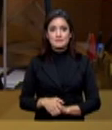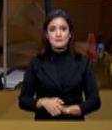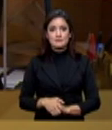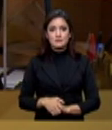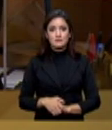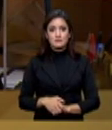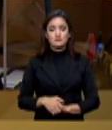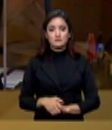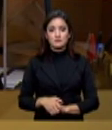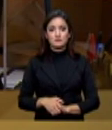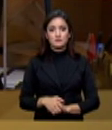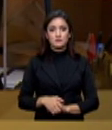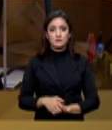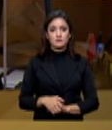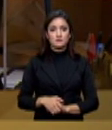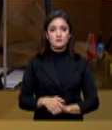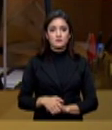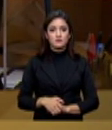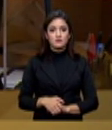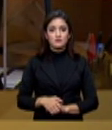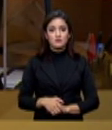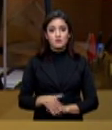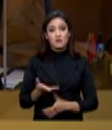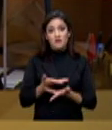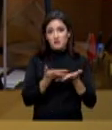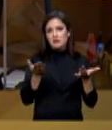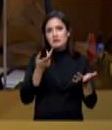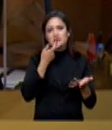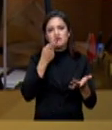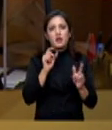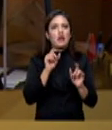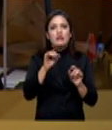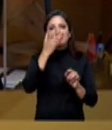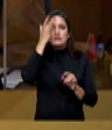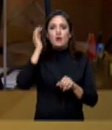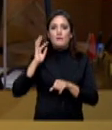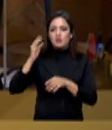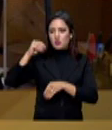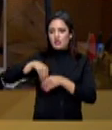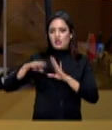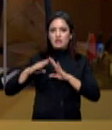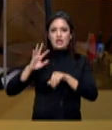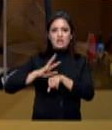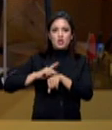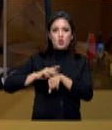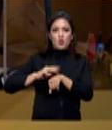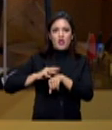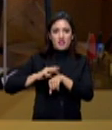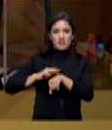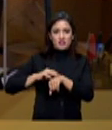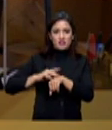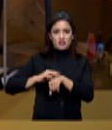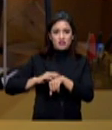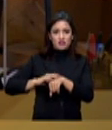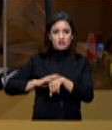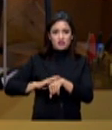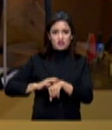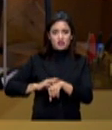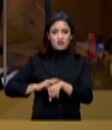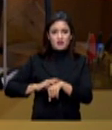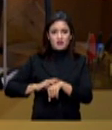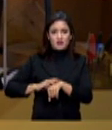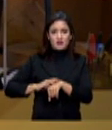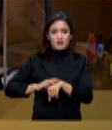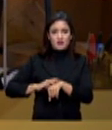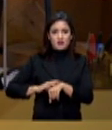ou todos recomendo que se houver alguém doente em casa eu coloque no colocamos